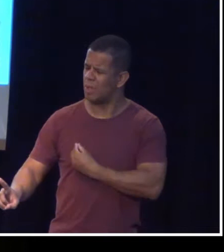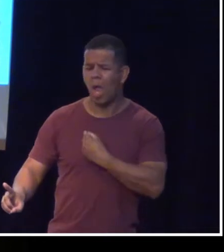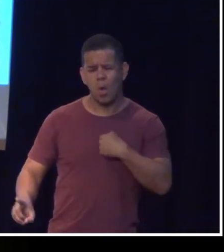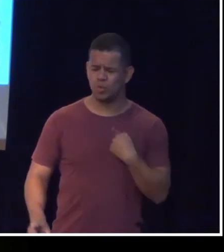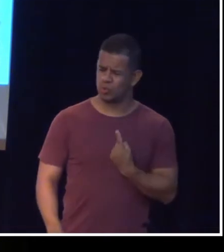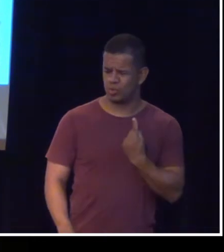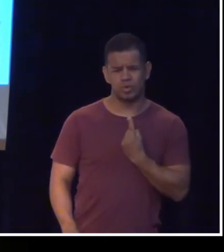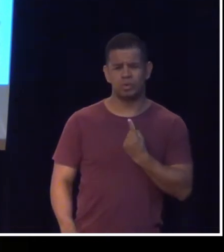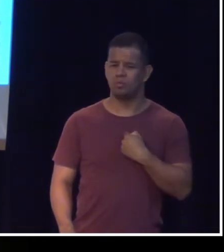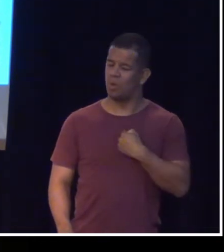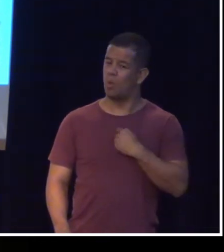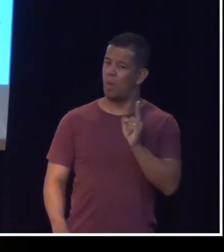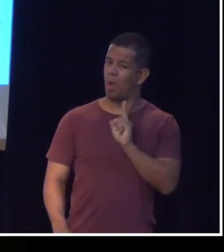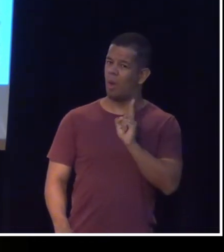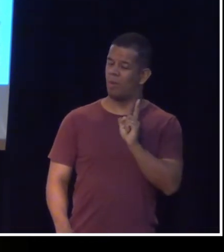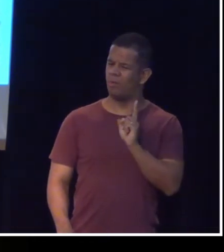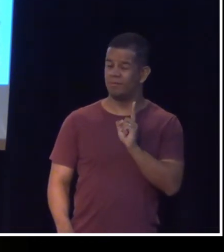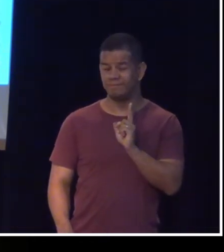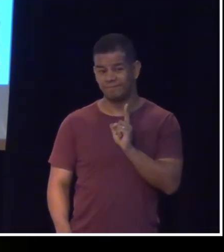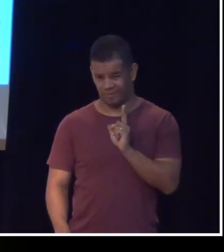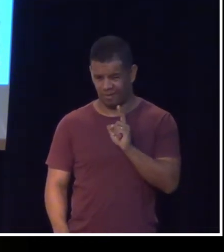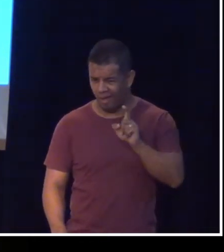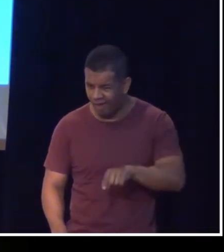Né? Talvez.